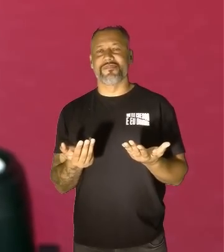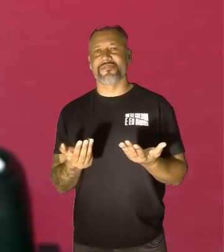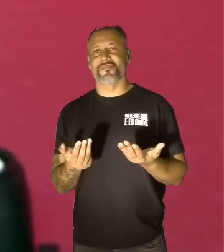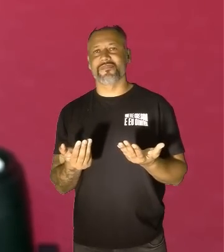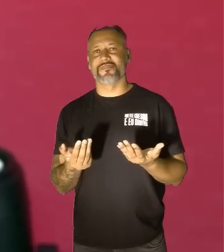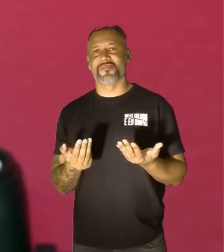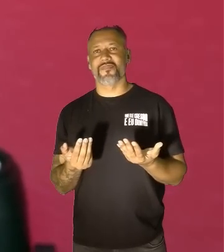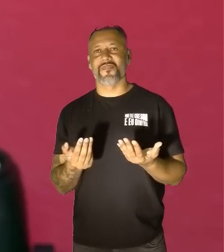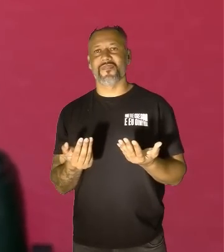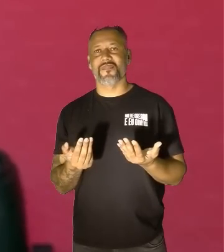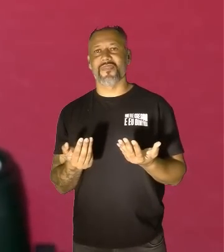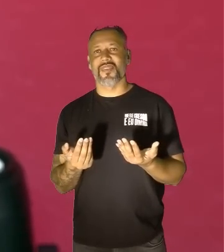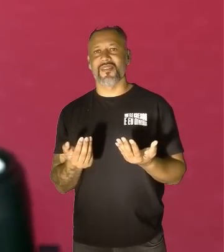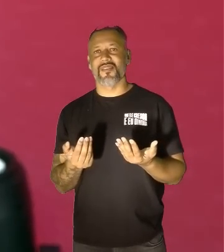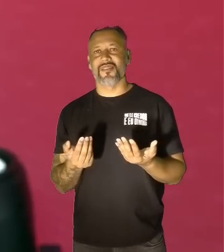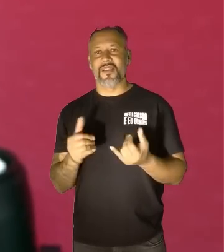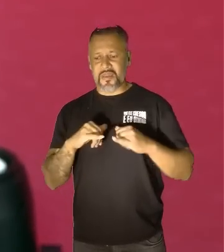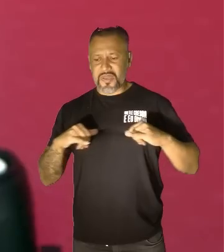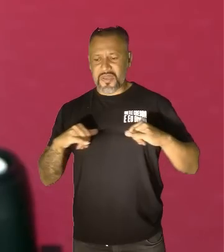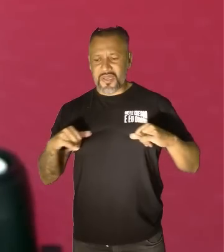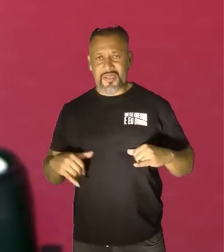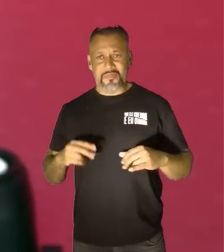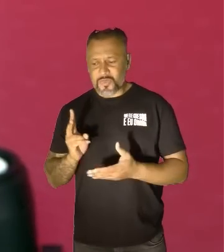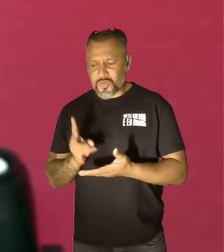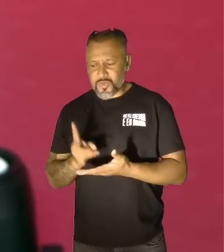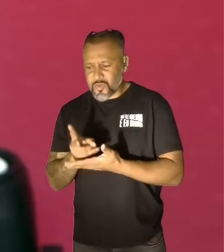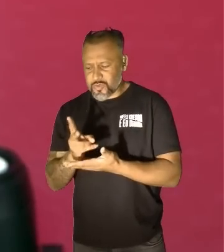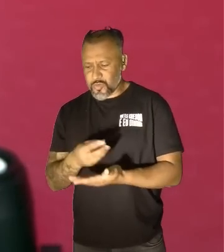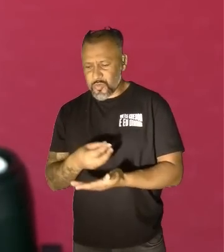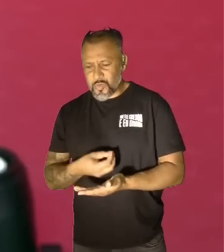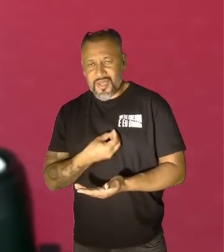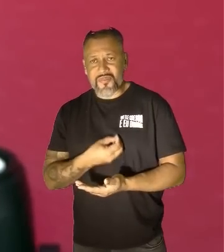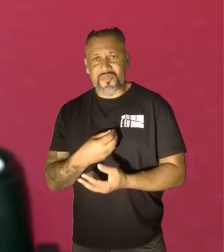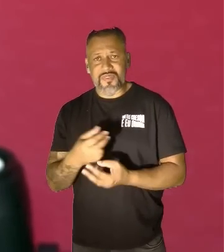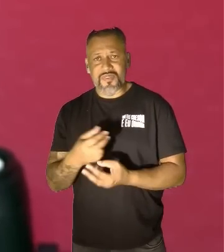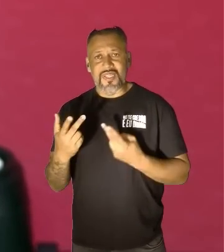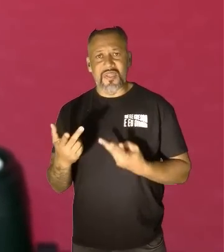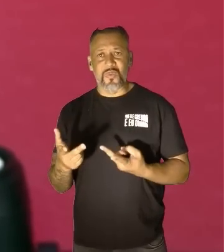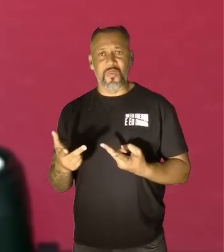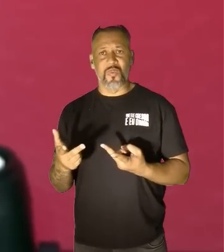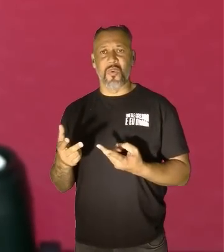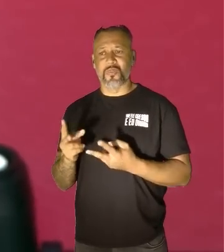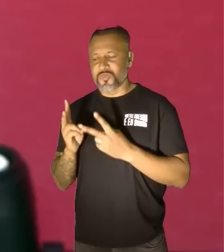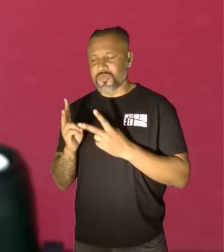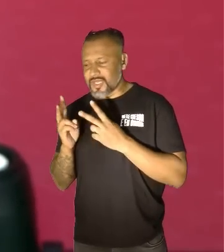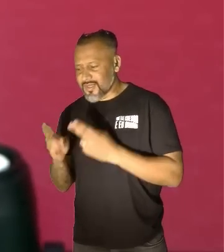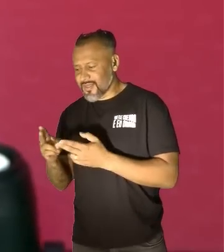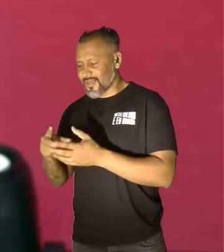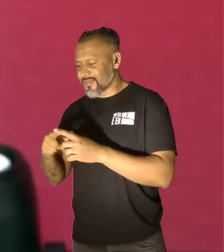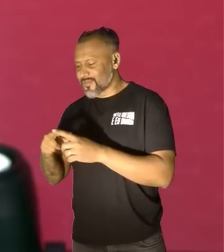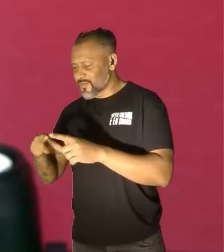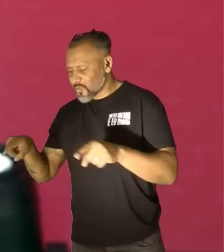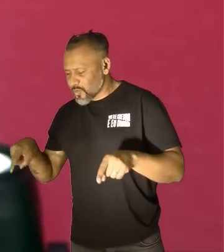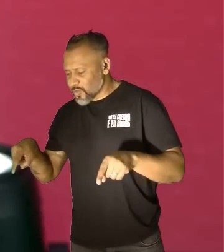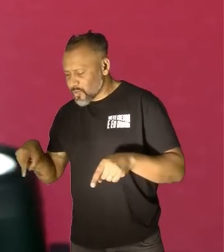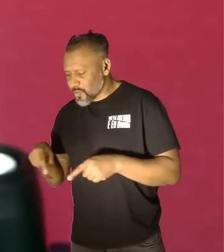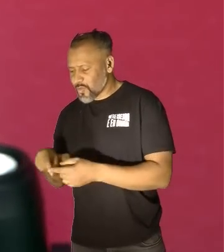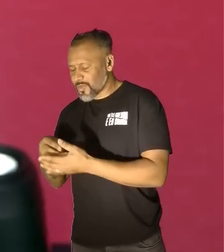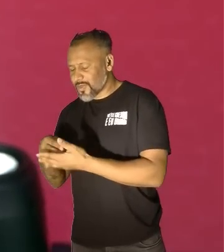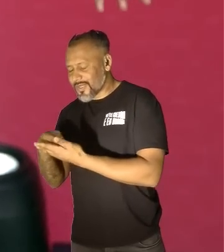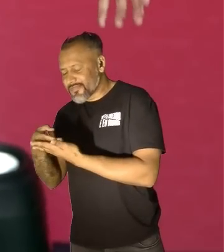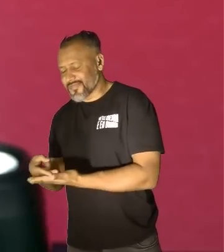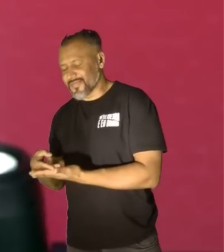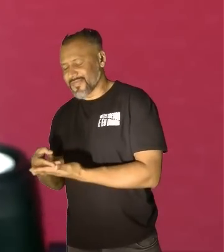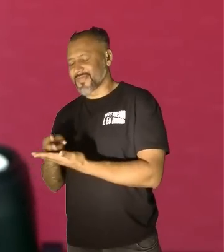a vida de sempre. A Bíblia diz que Eli foi deitar no lugar de costume. Eu não consigo entender. Há um